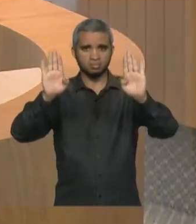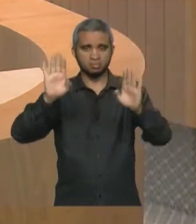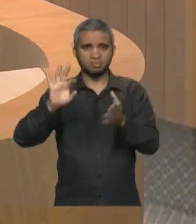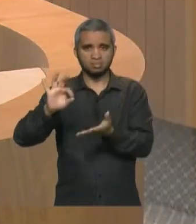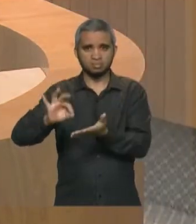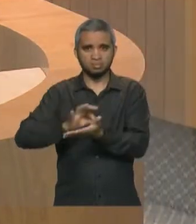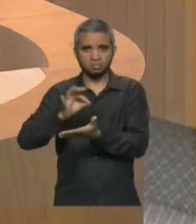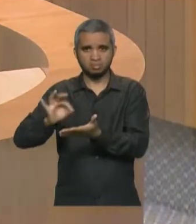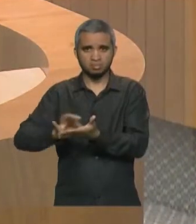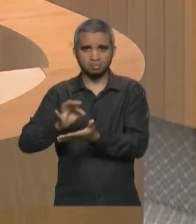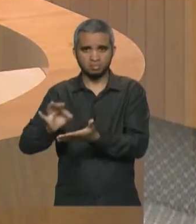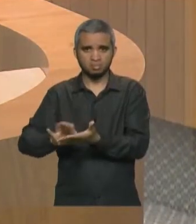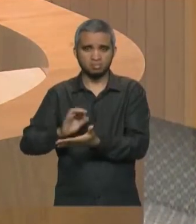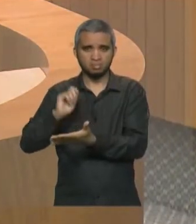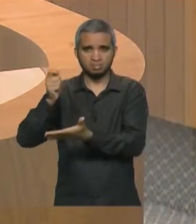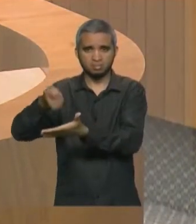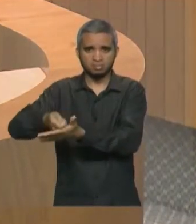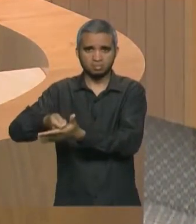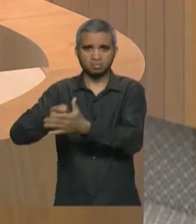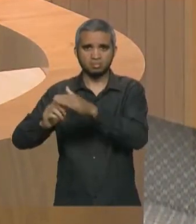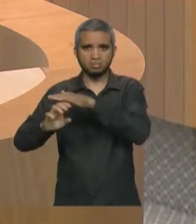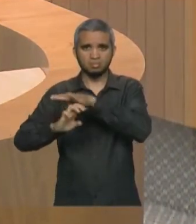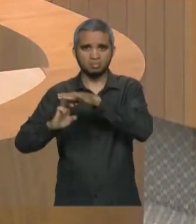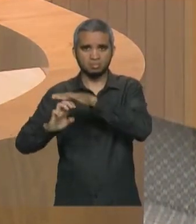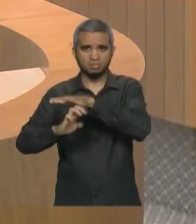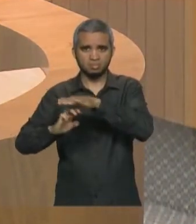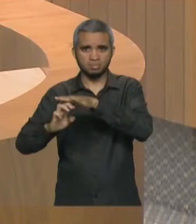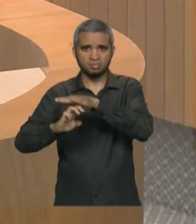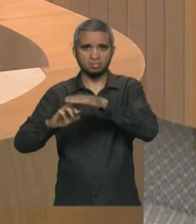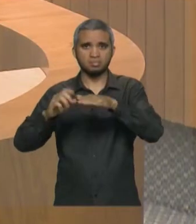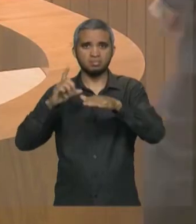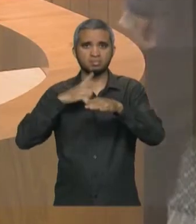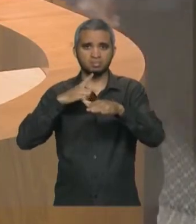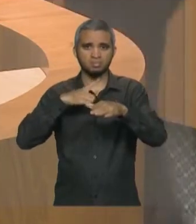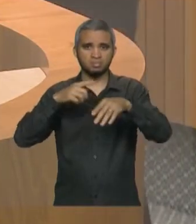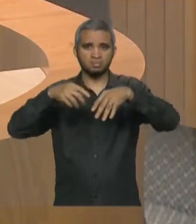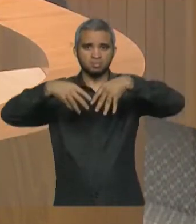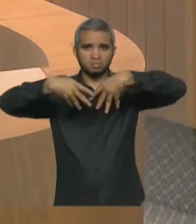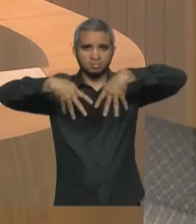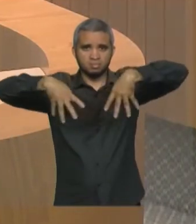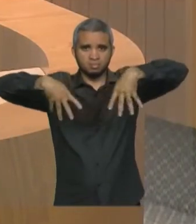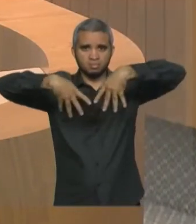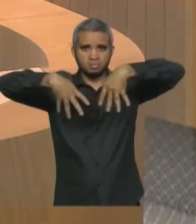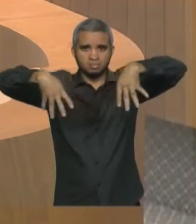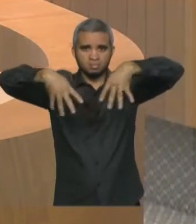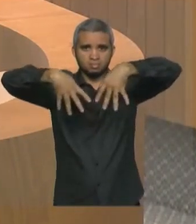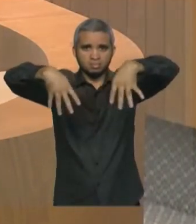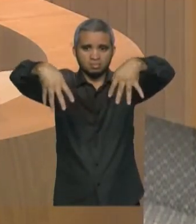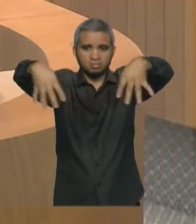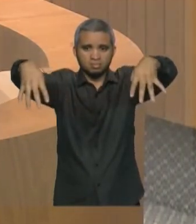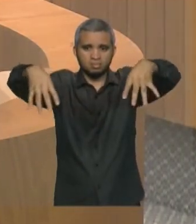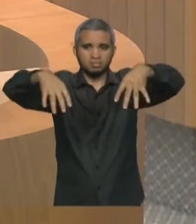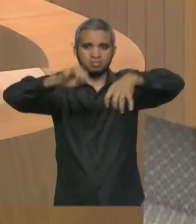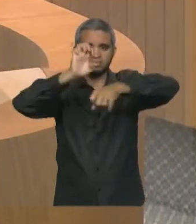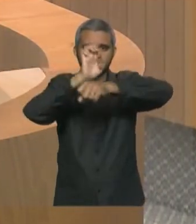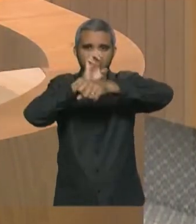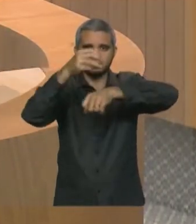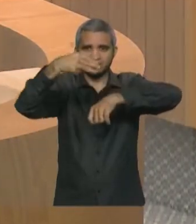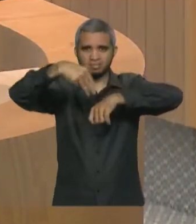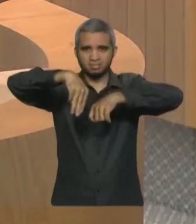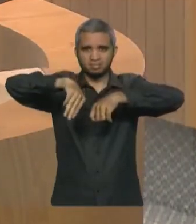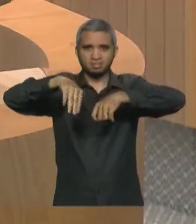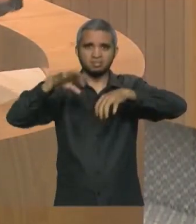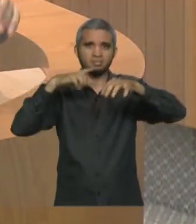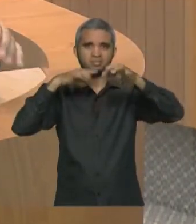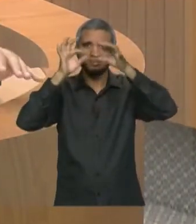aérea de bandeirolas tipo mosaico para ornamentação de logradouros no Estado do Maranhão. Isso durante a